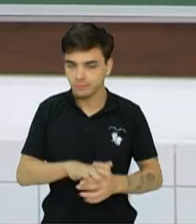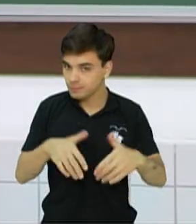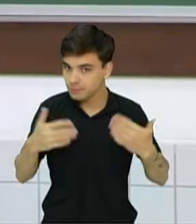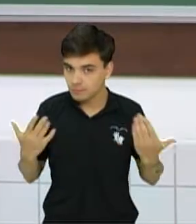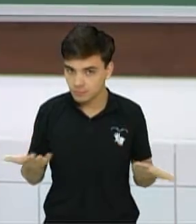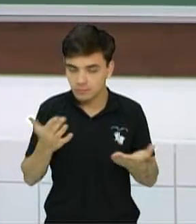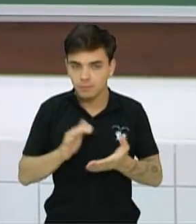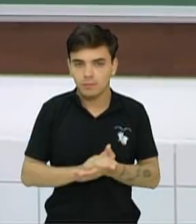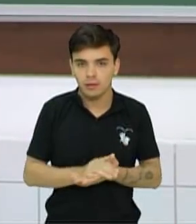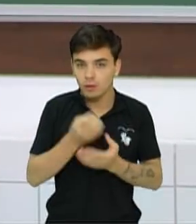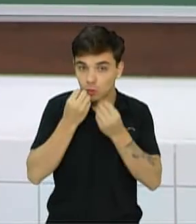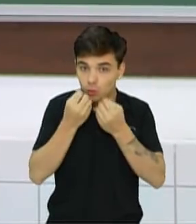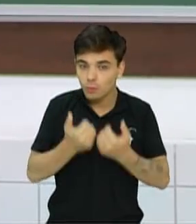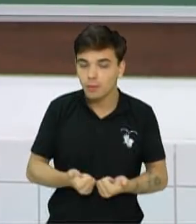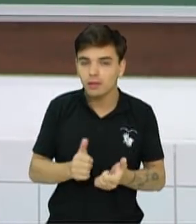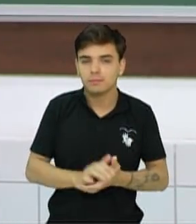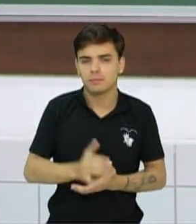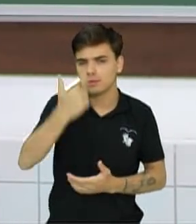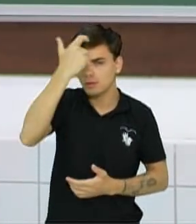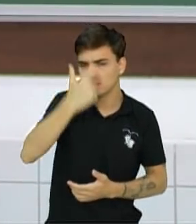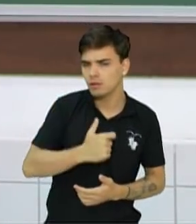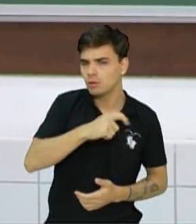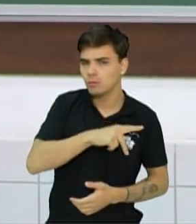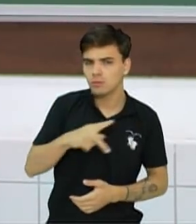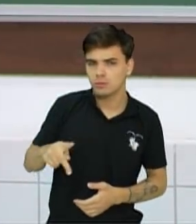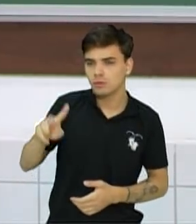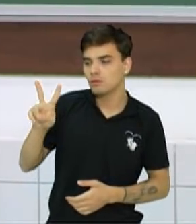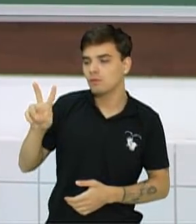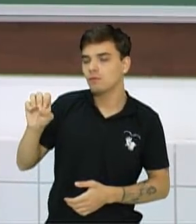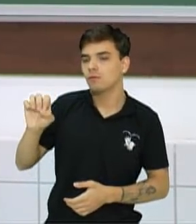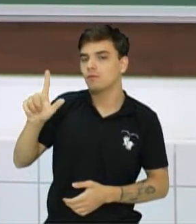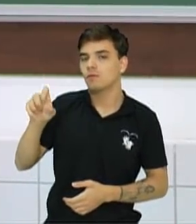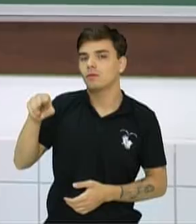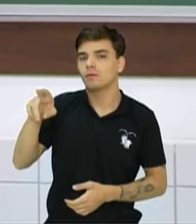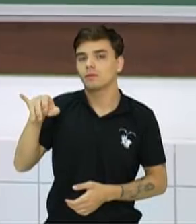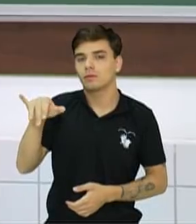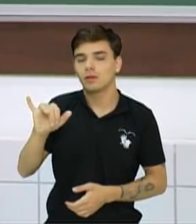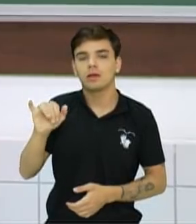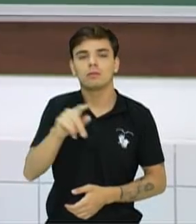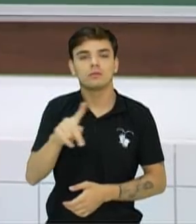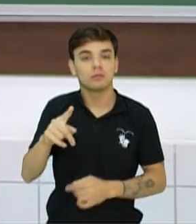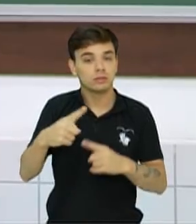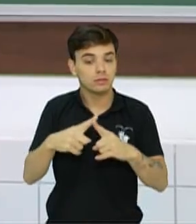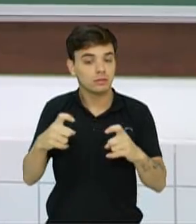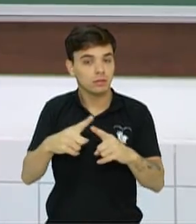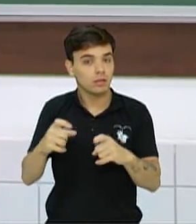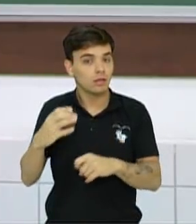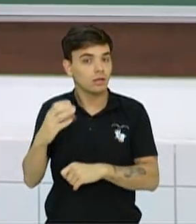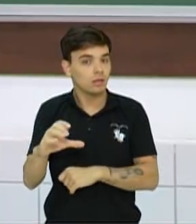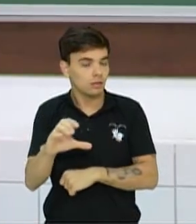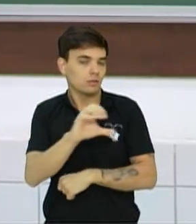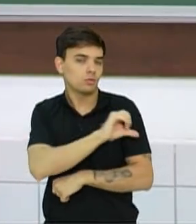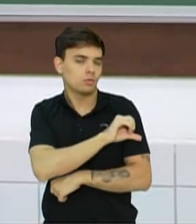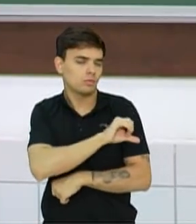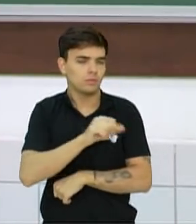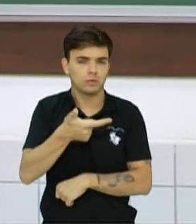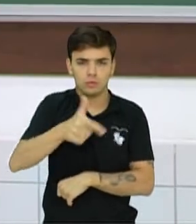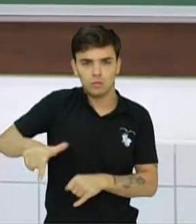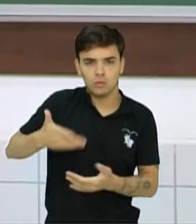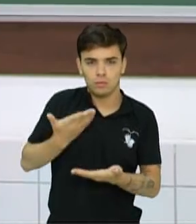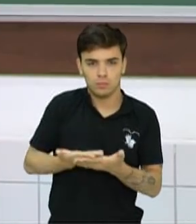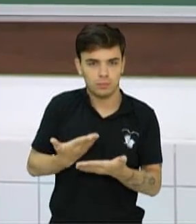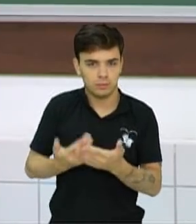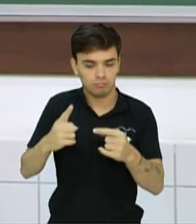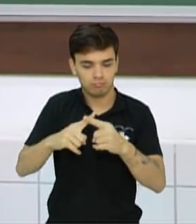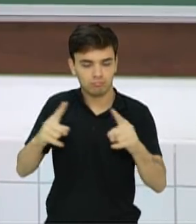E aí pessoal, como vão? Tudo bem? Aqui é o professor Volney, professor de Ciências do 9º ano. Estou aqui para mais uma aula de Ciências,